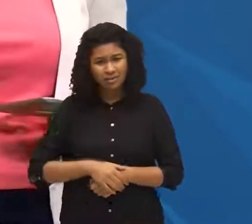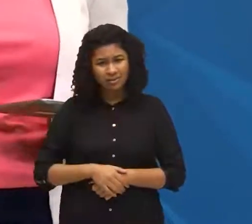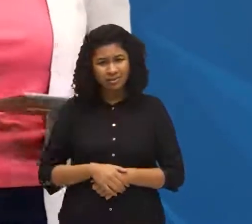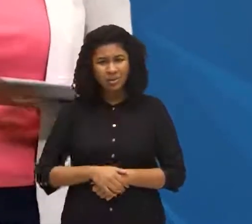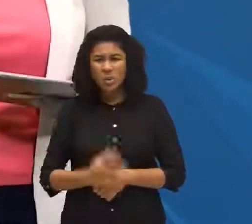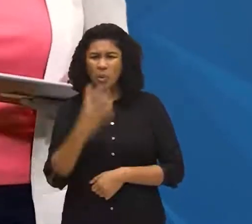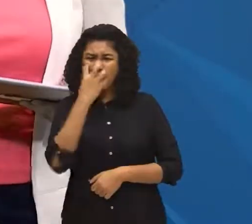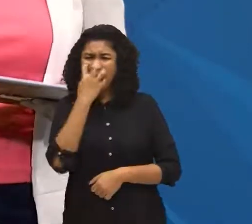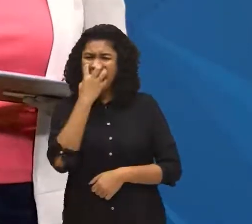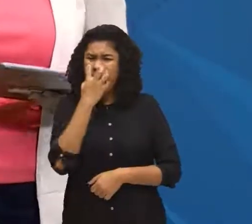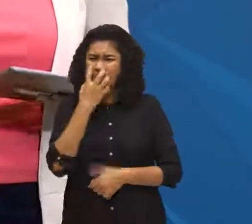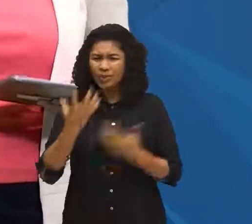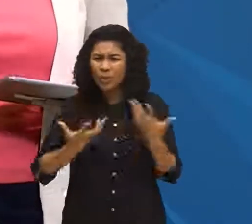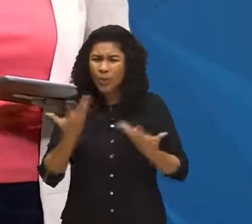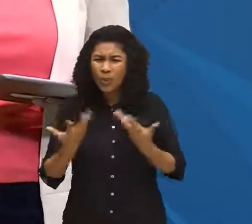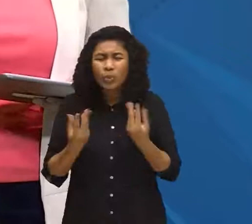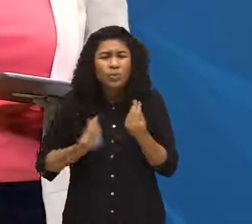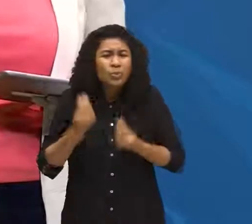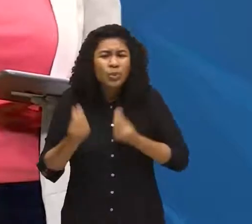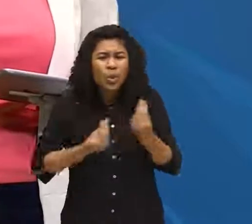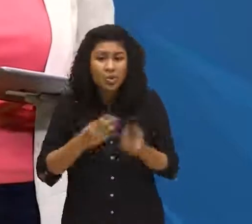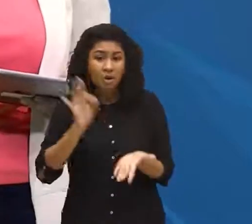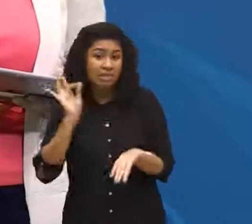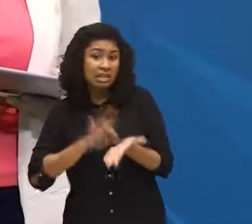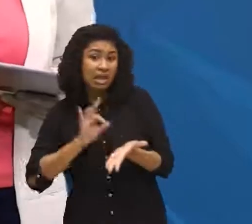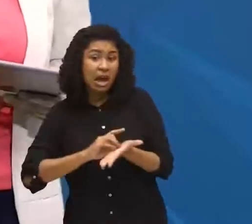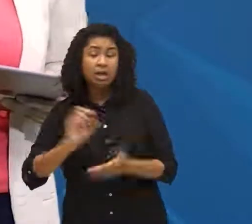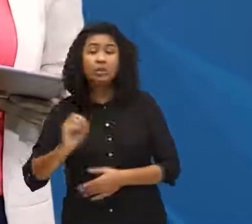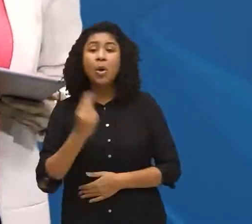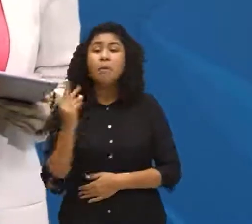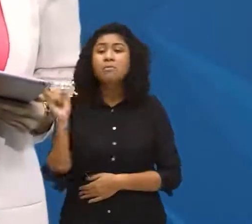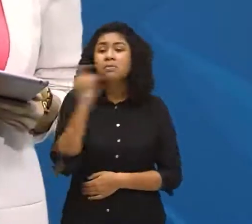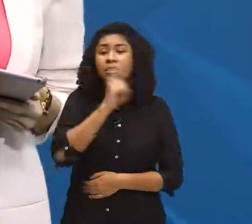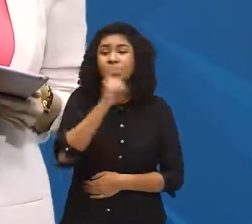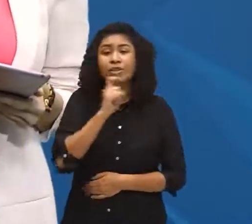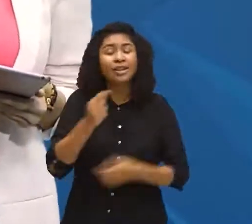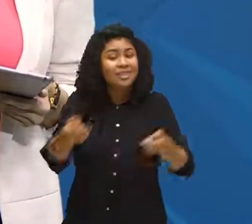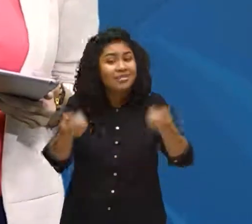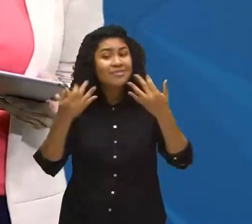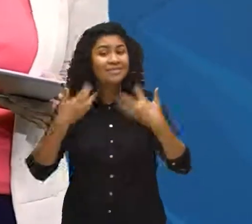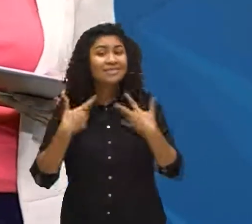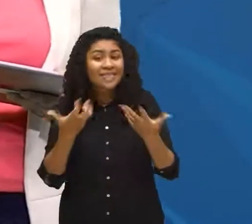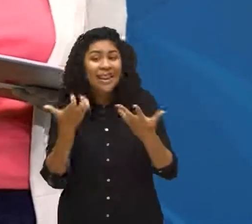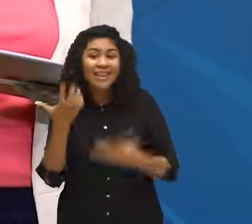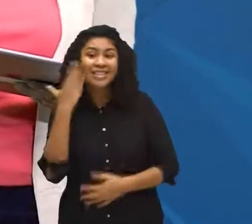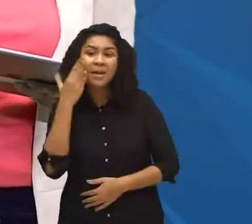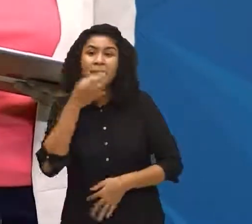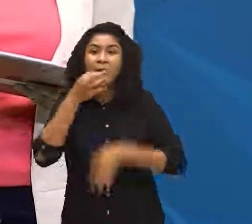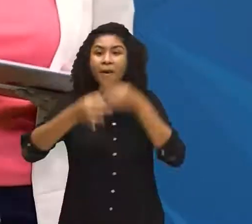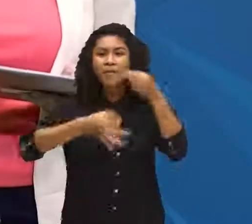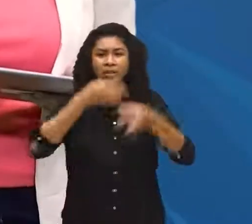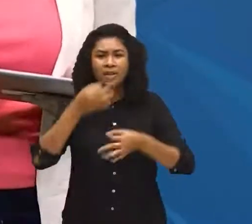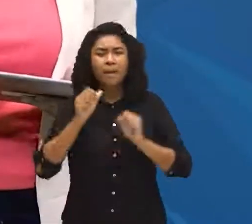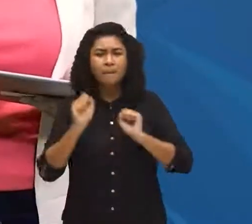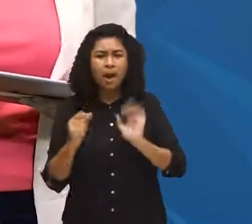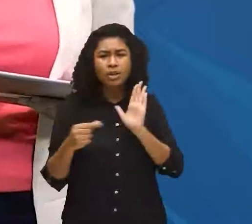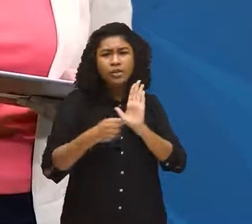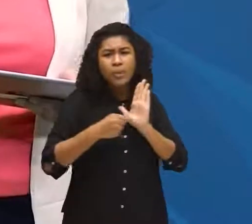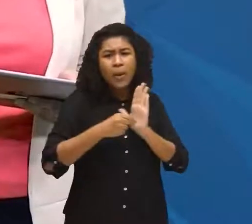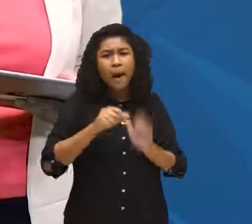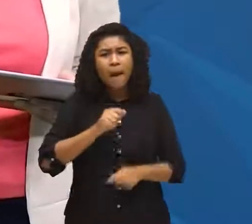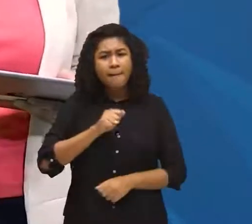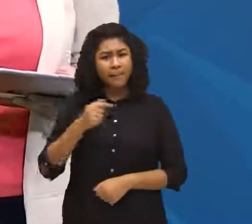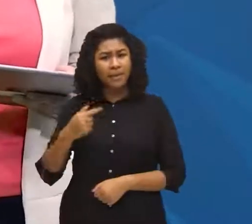que isso é verdade? É fato ou fake? Responde para mim, comenta no chat, comenta no aplicativo, anota